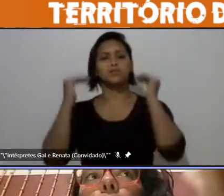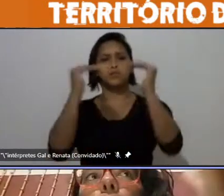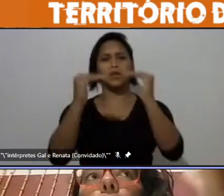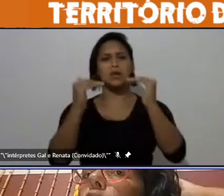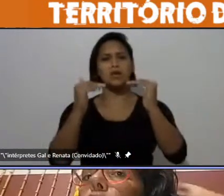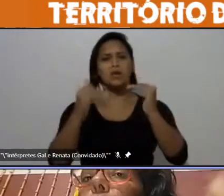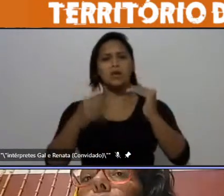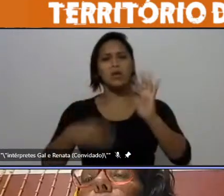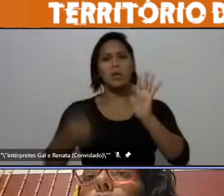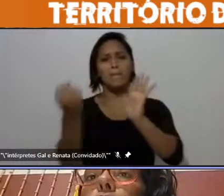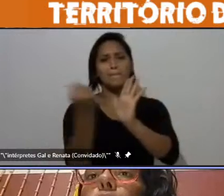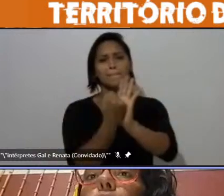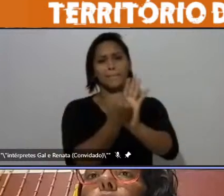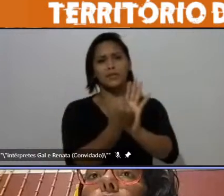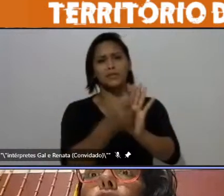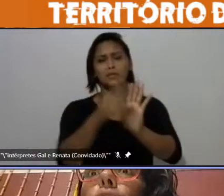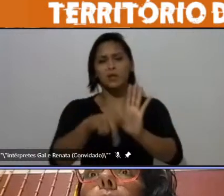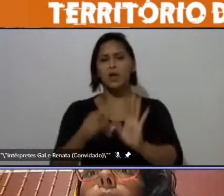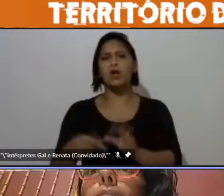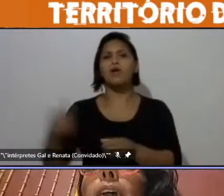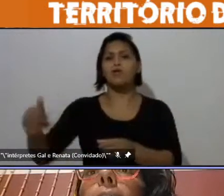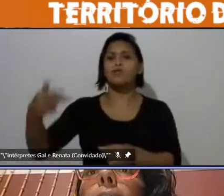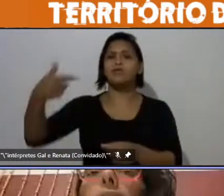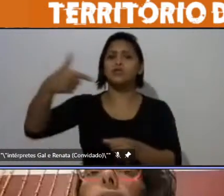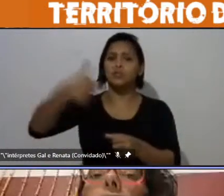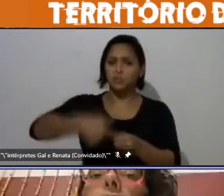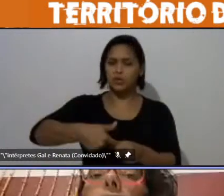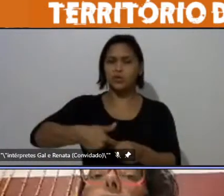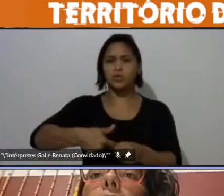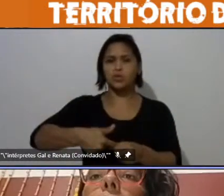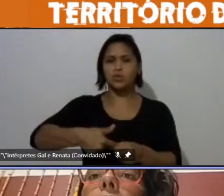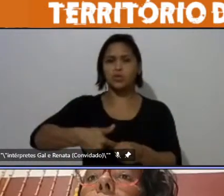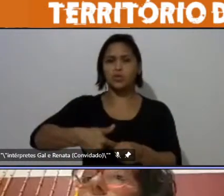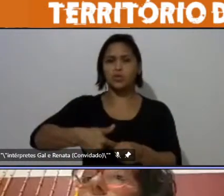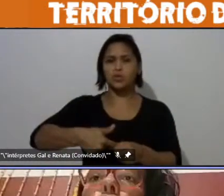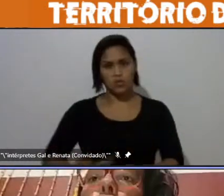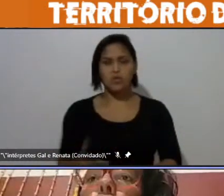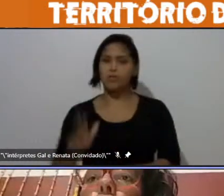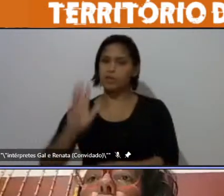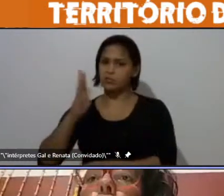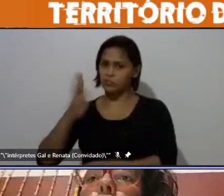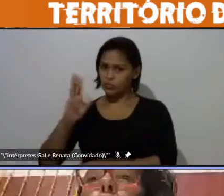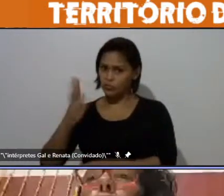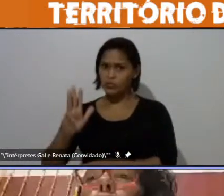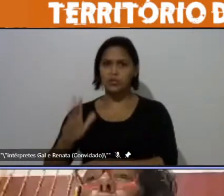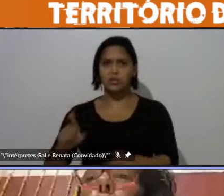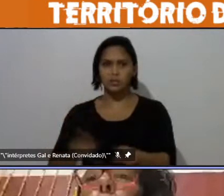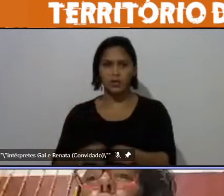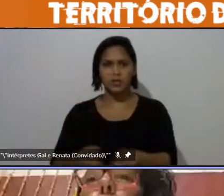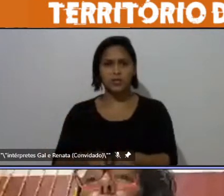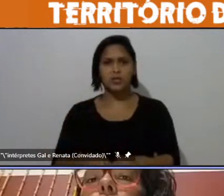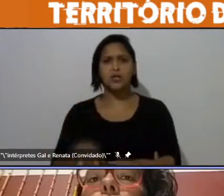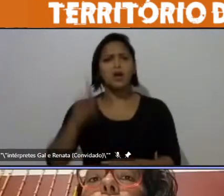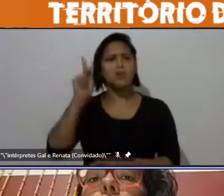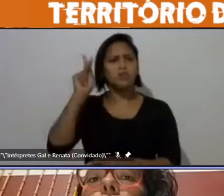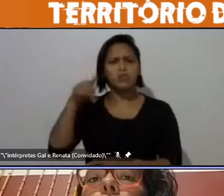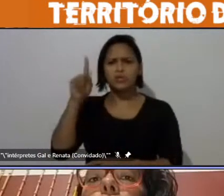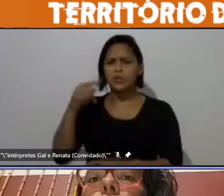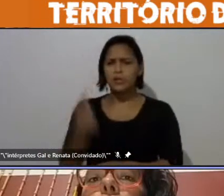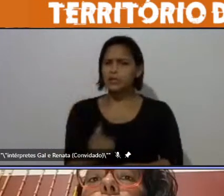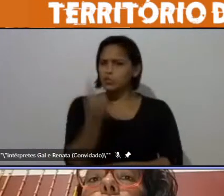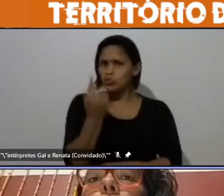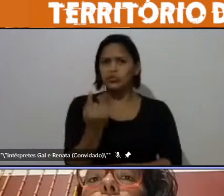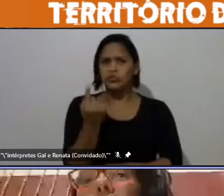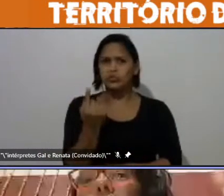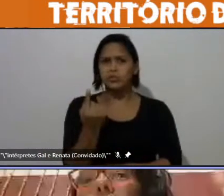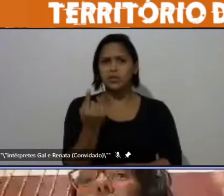marco de reforma foi o do petróleo, no governo Lula e Dilma, né? a gente tinha a Petrobras como operadora única, a gente